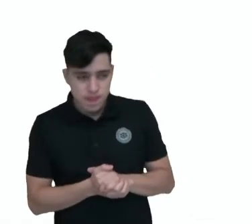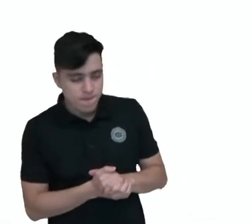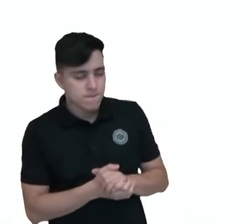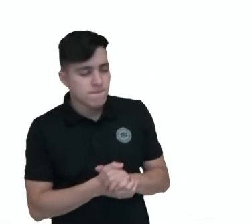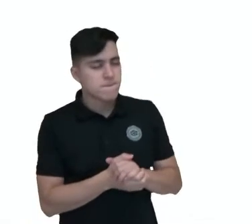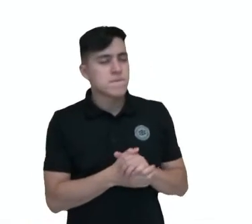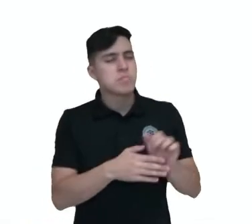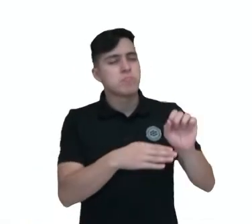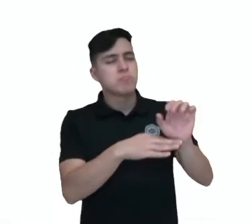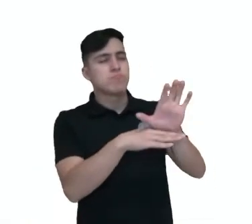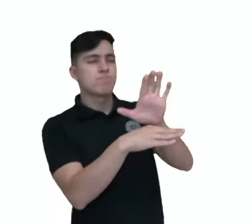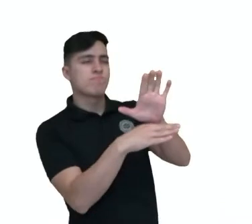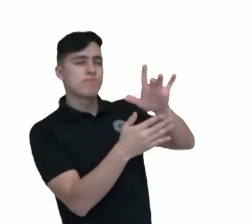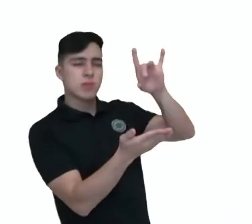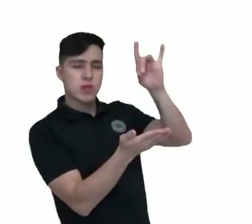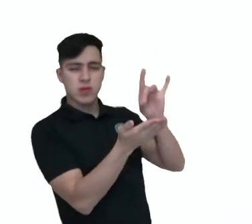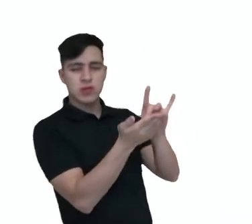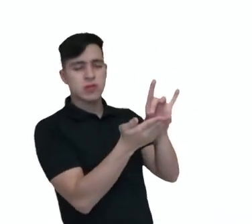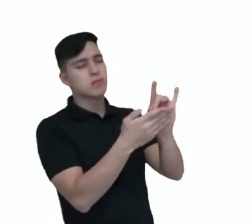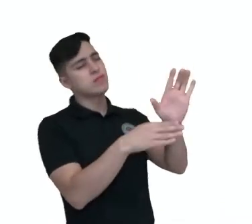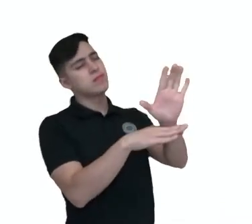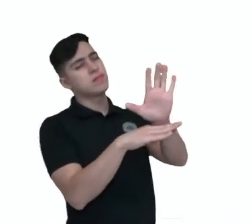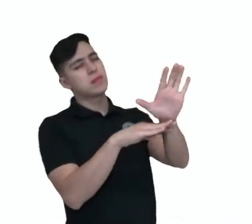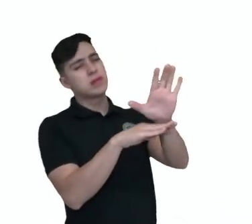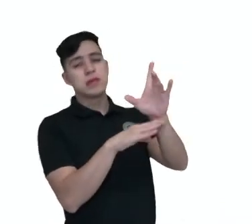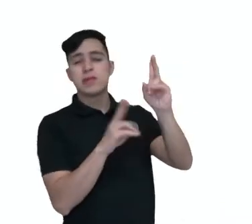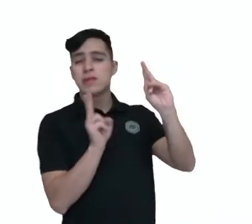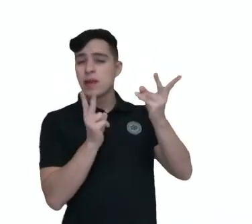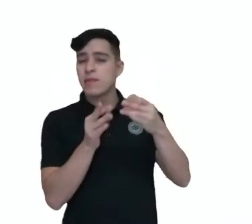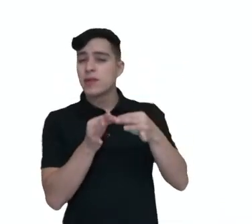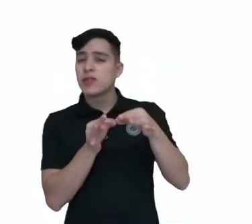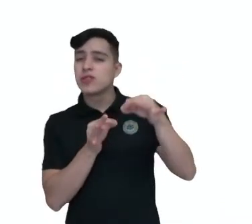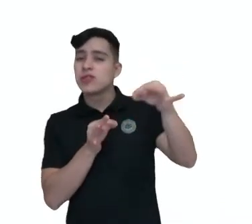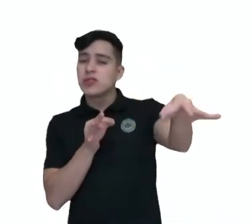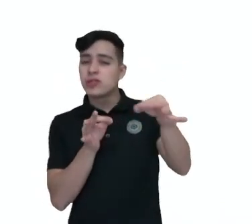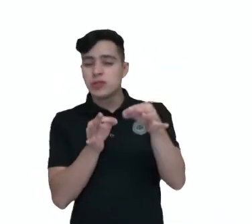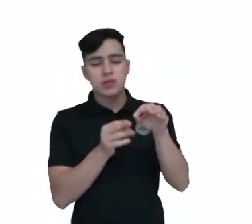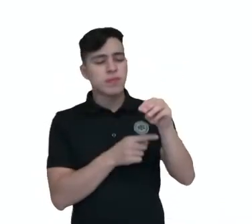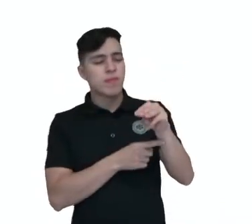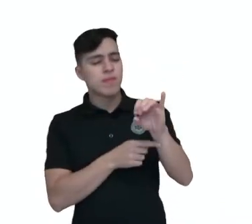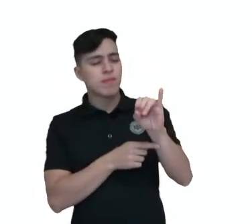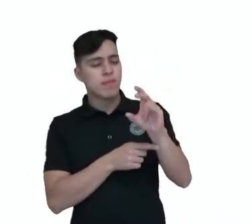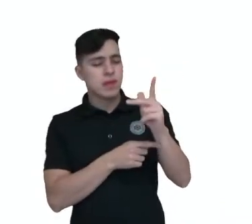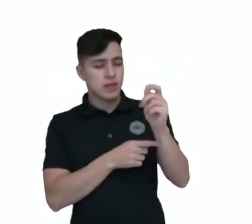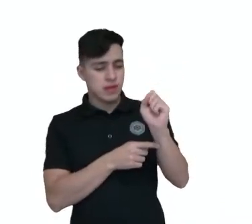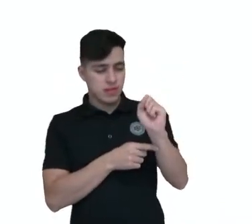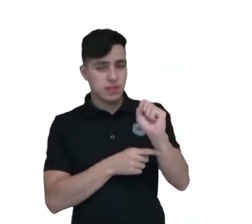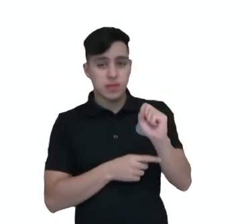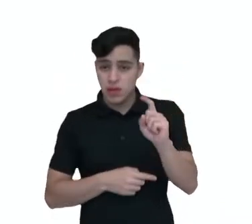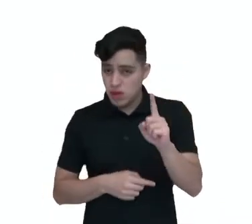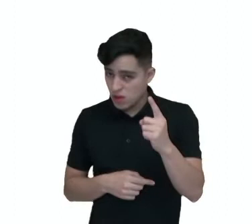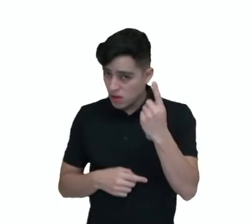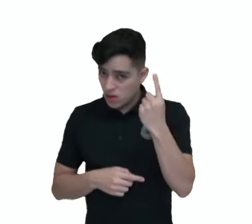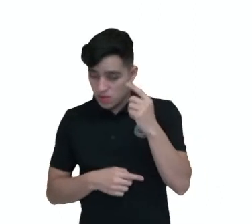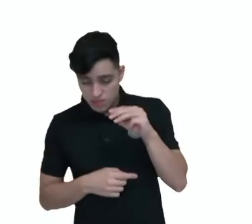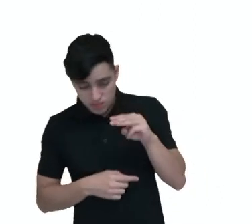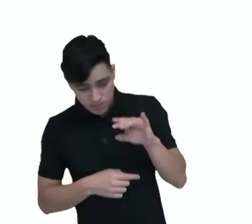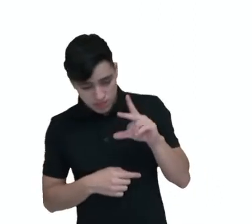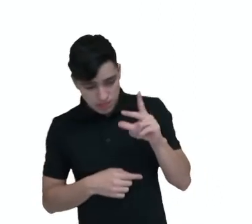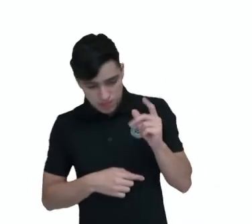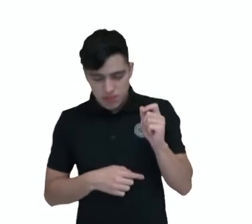de filmes americanos, as distâncias são exibidas em milhas. Uma milha equivale